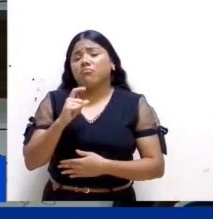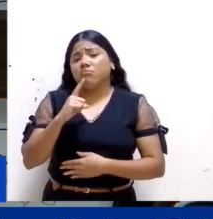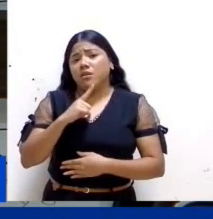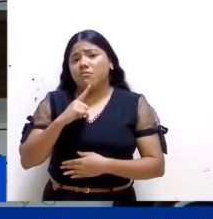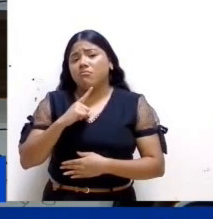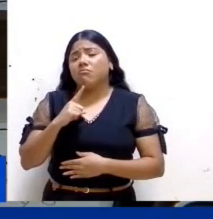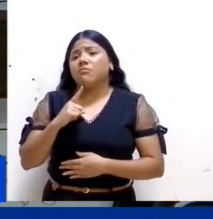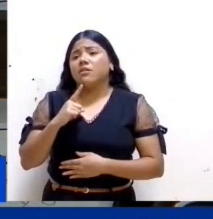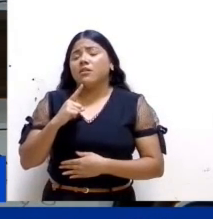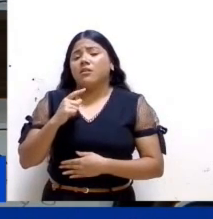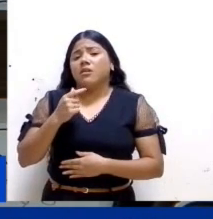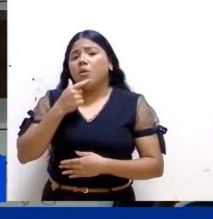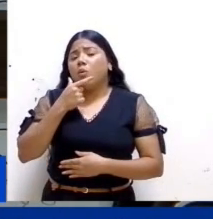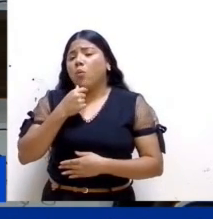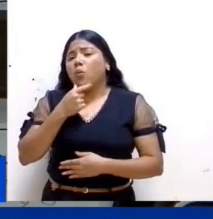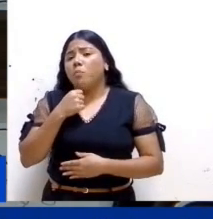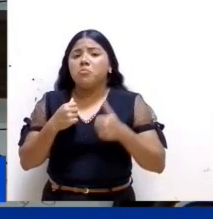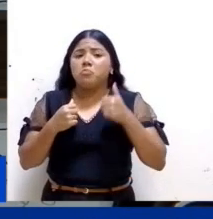sendo